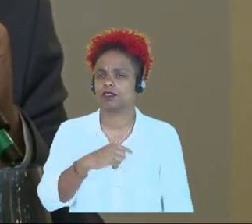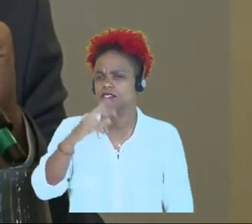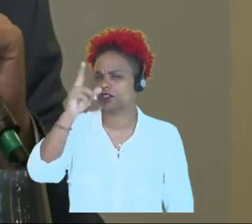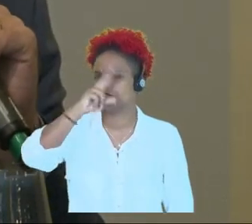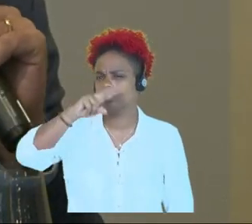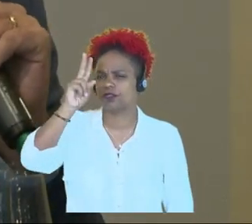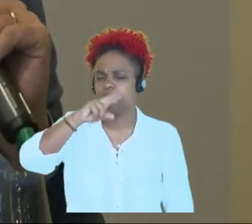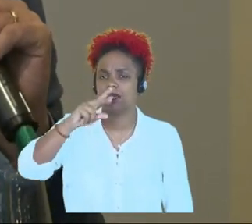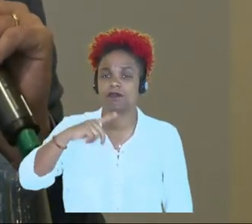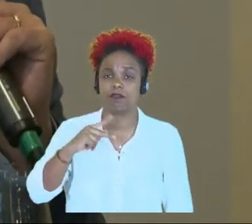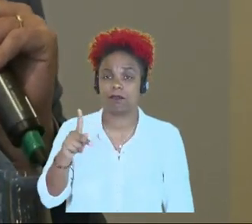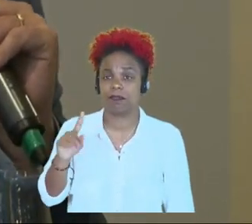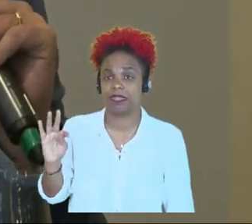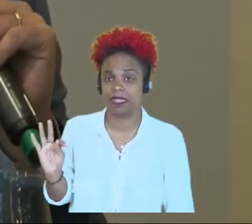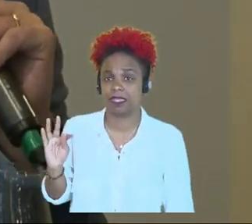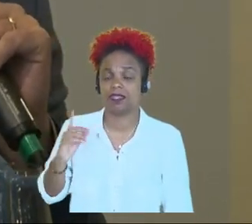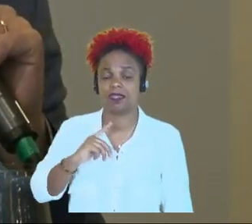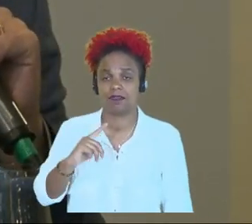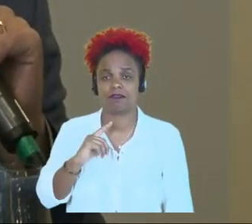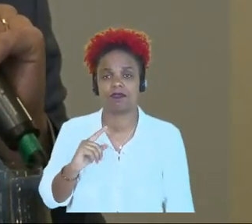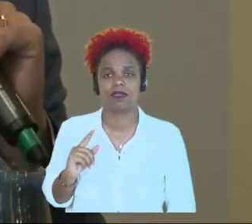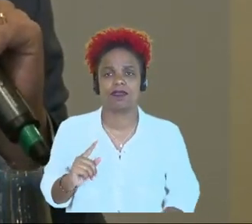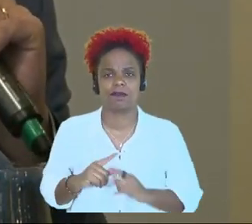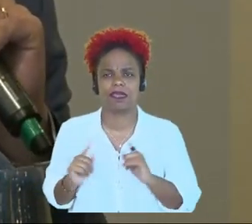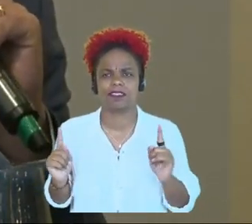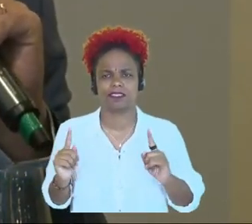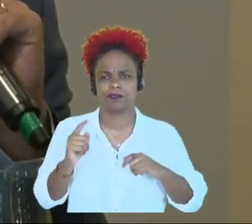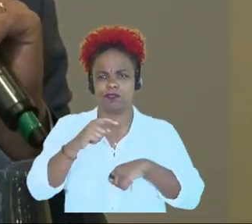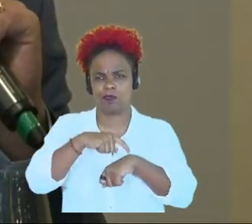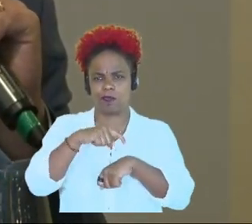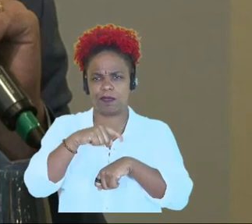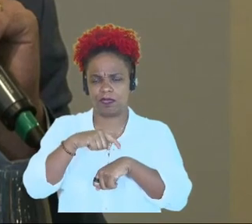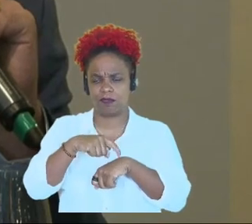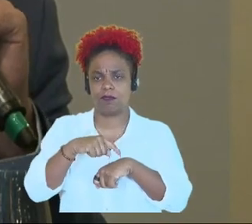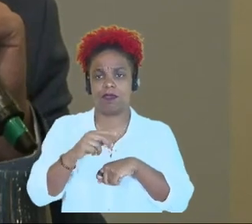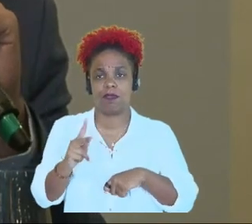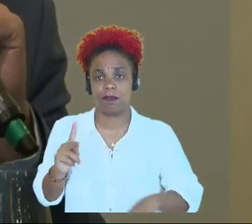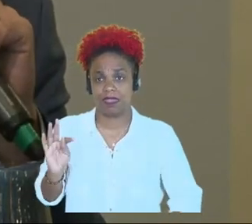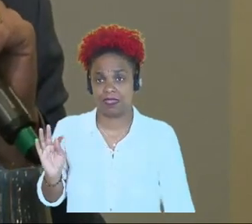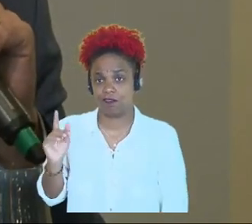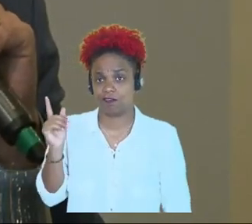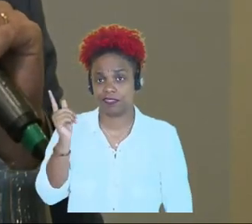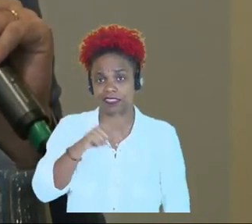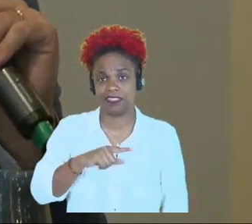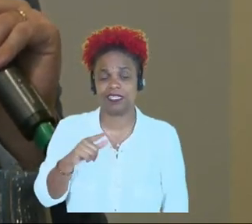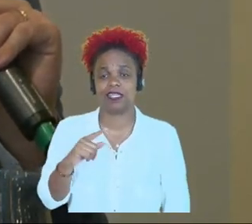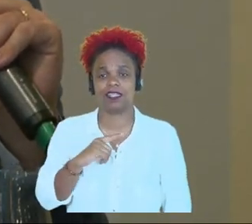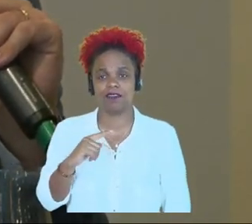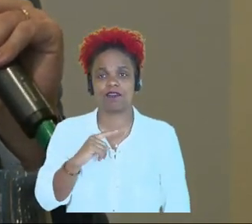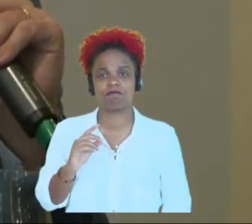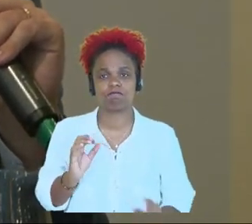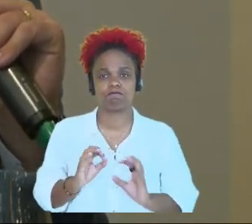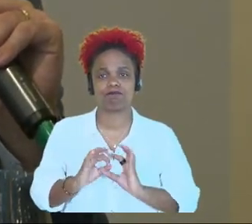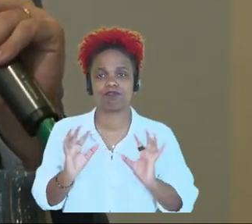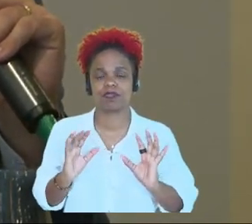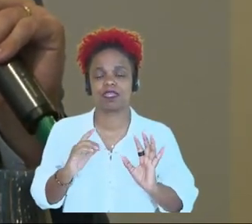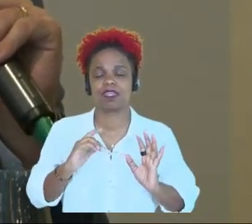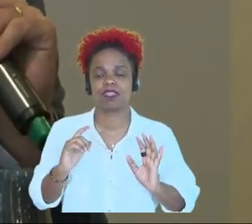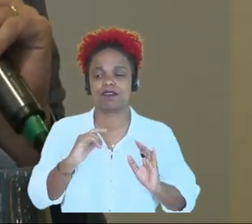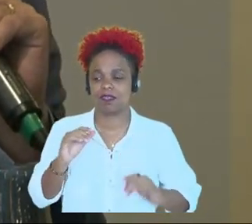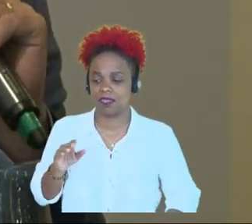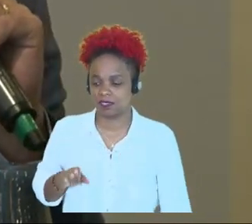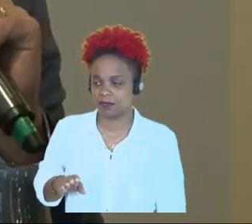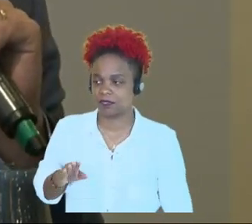recente foi o PT. Só que num momento em que o PT conseguia viabilizar essa democracia de baixo para